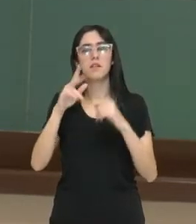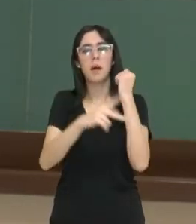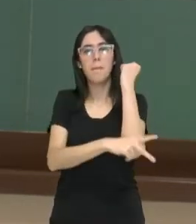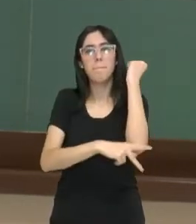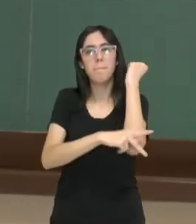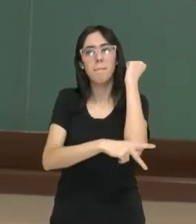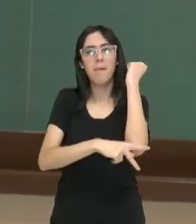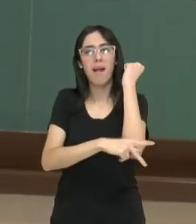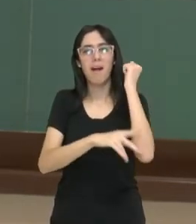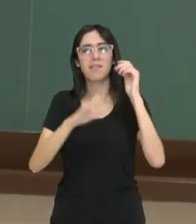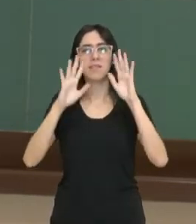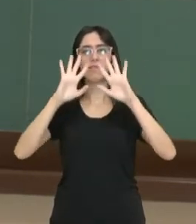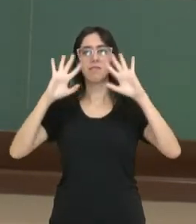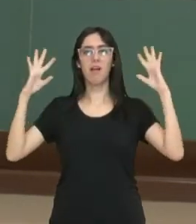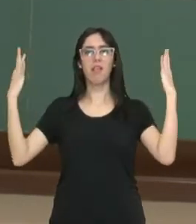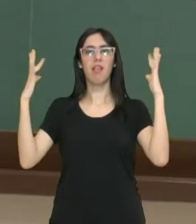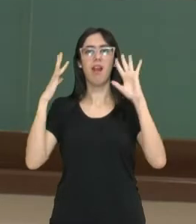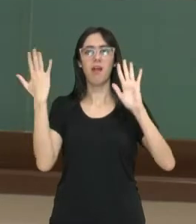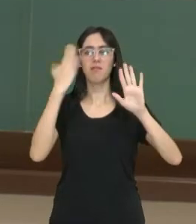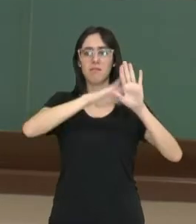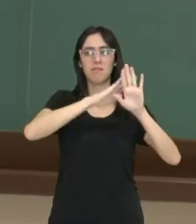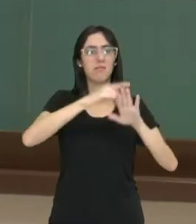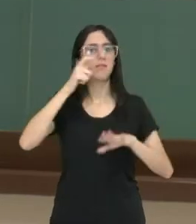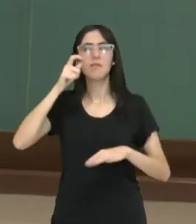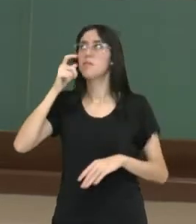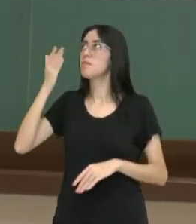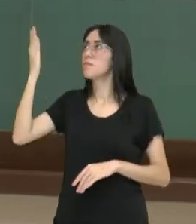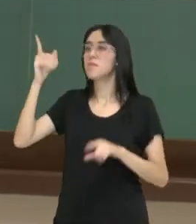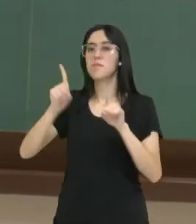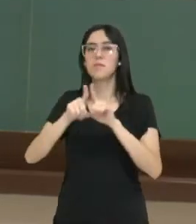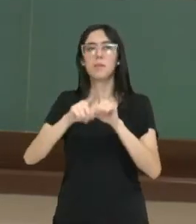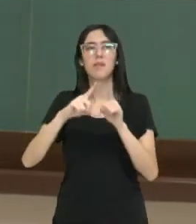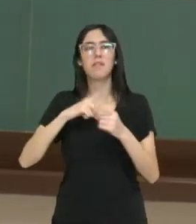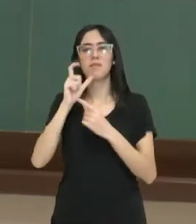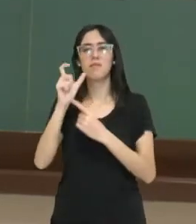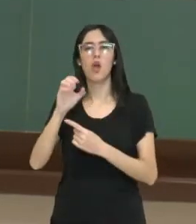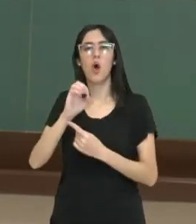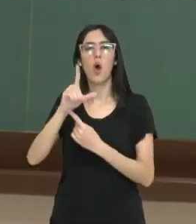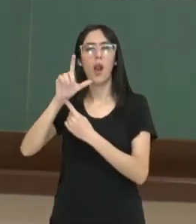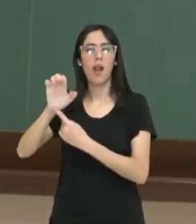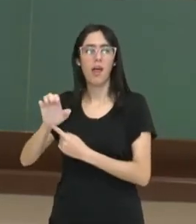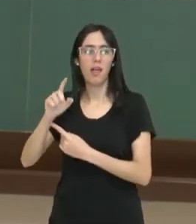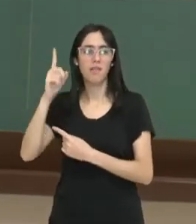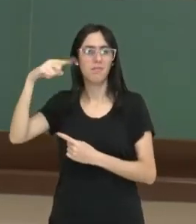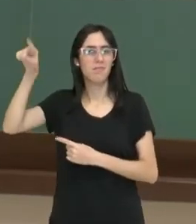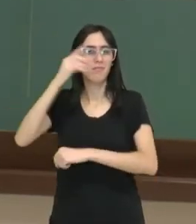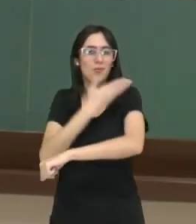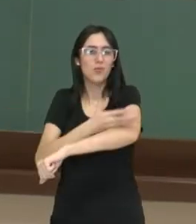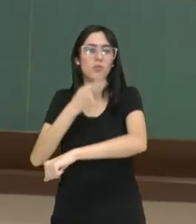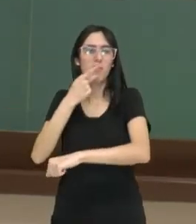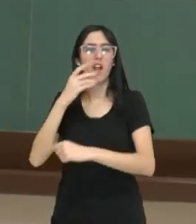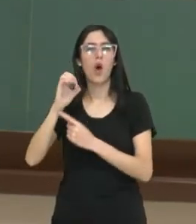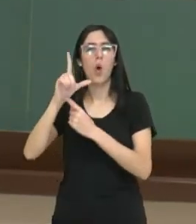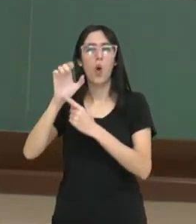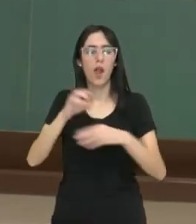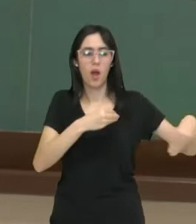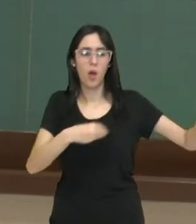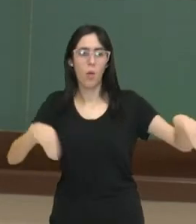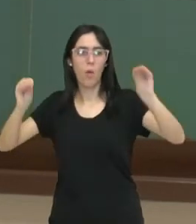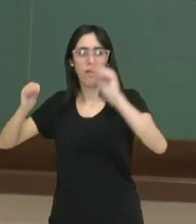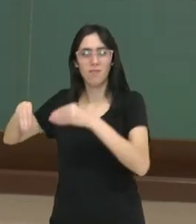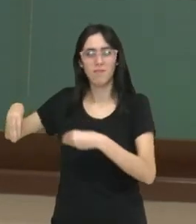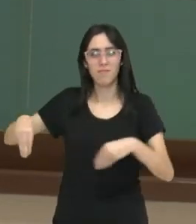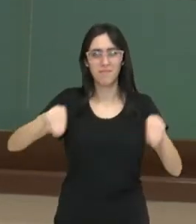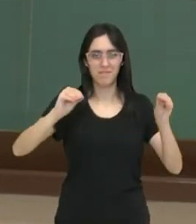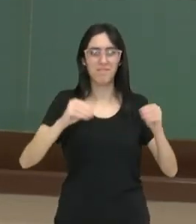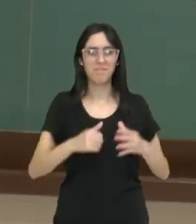de touros e a expressão olê, né? Muito conhecida, olê. Bom, mas saibam que isso é